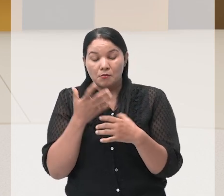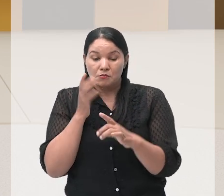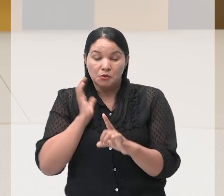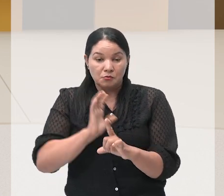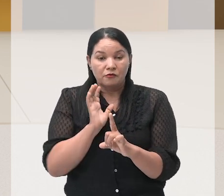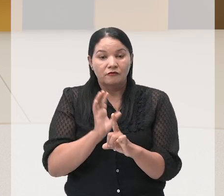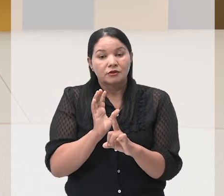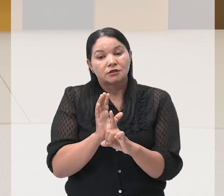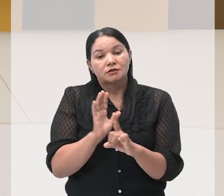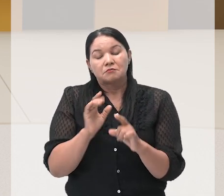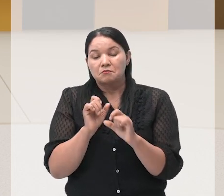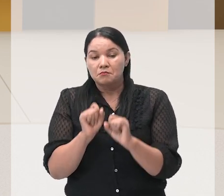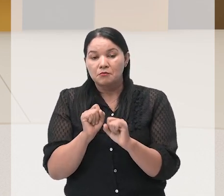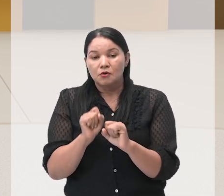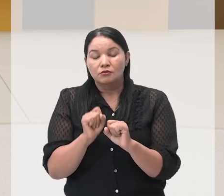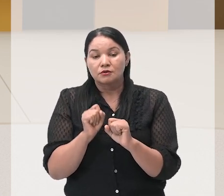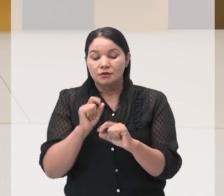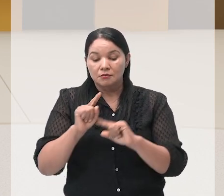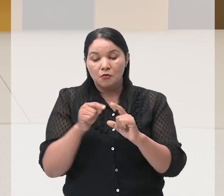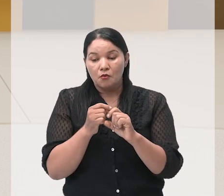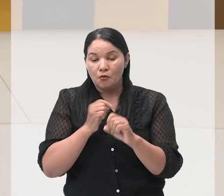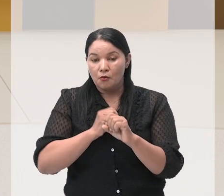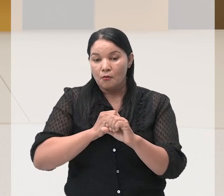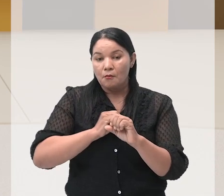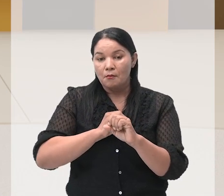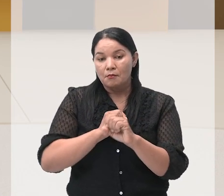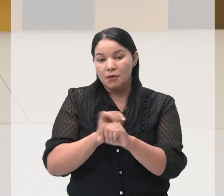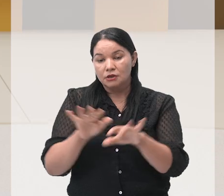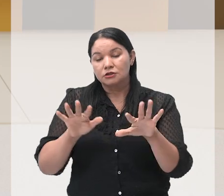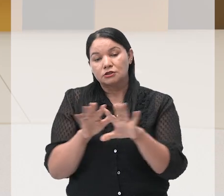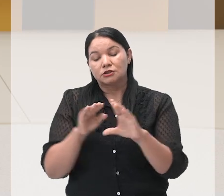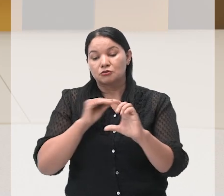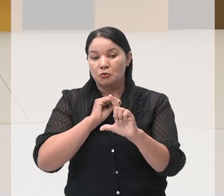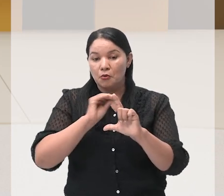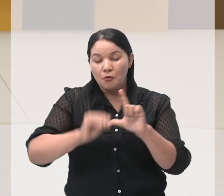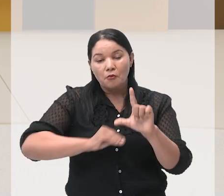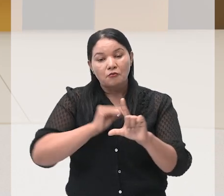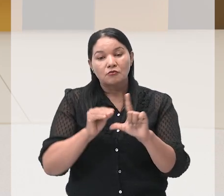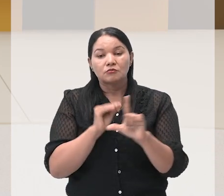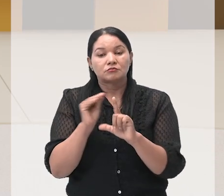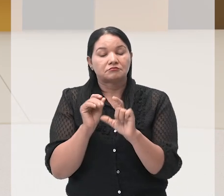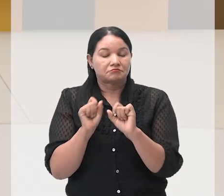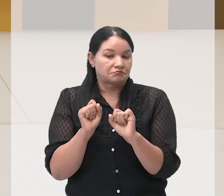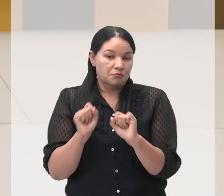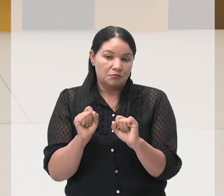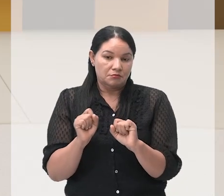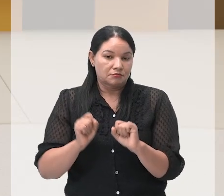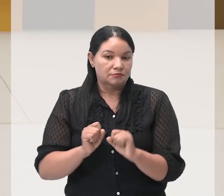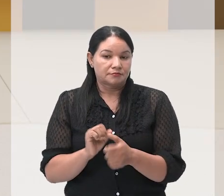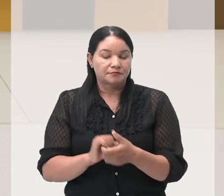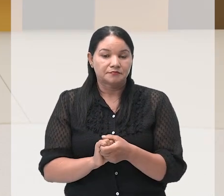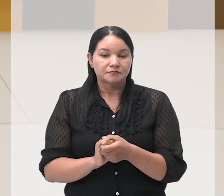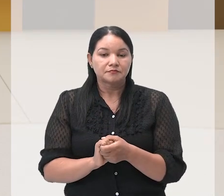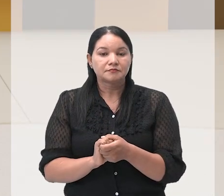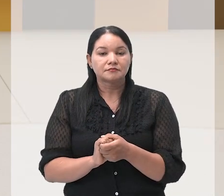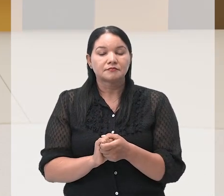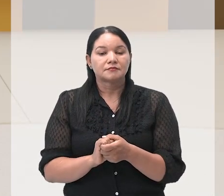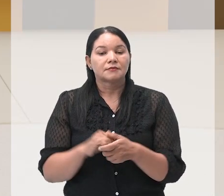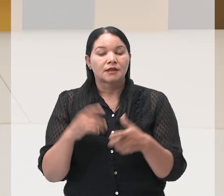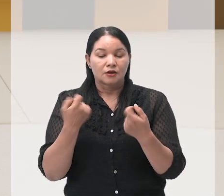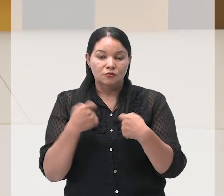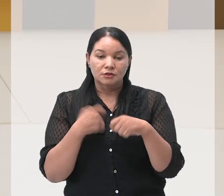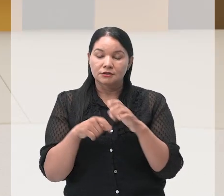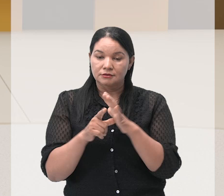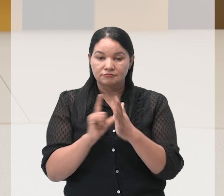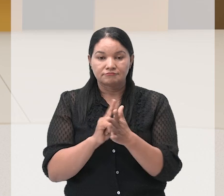acabe compartilhando sem checar a veracidade da notícia. Outra característica